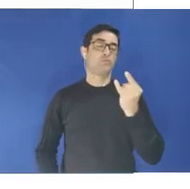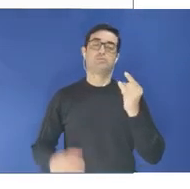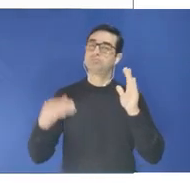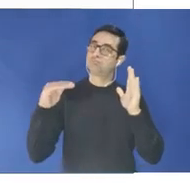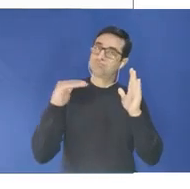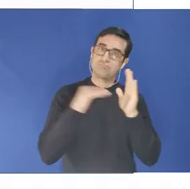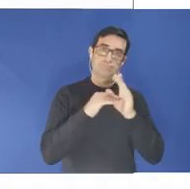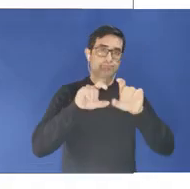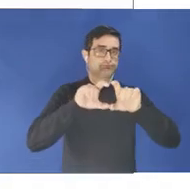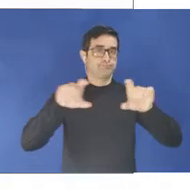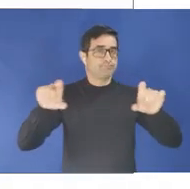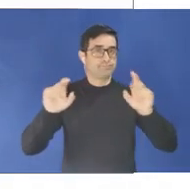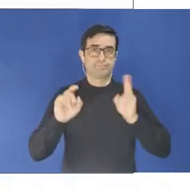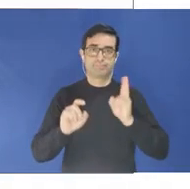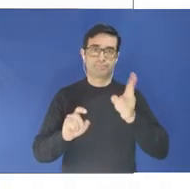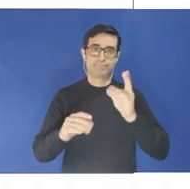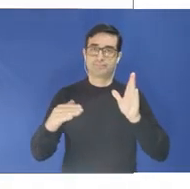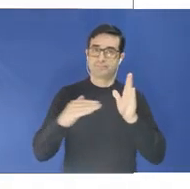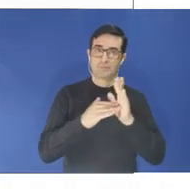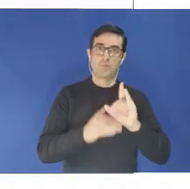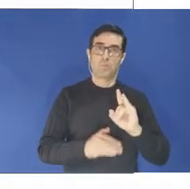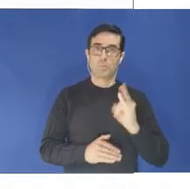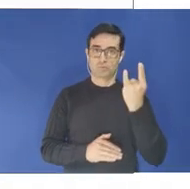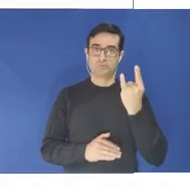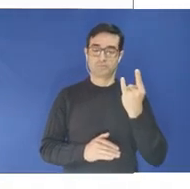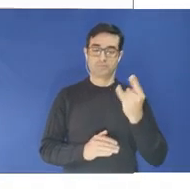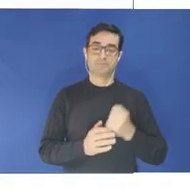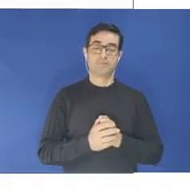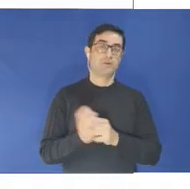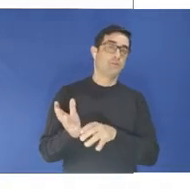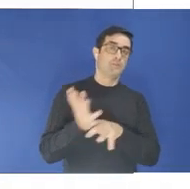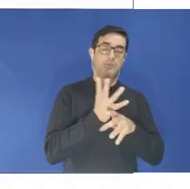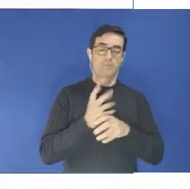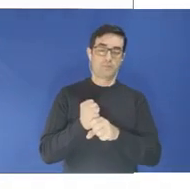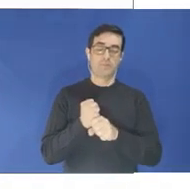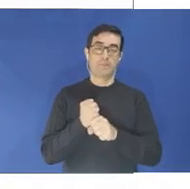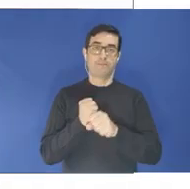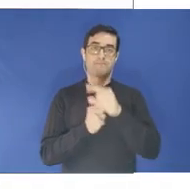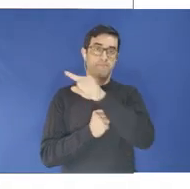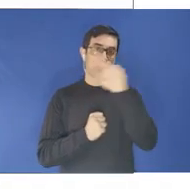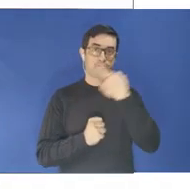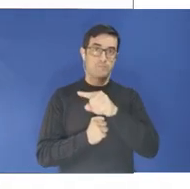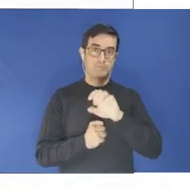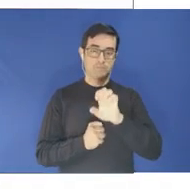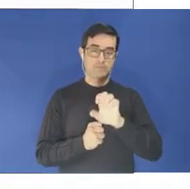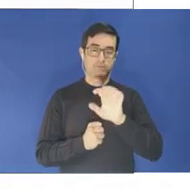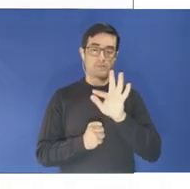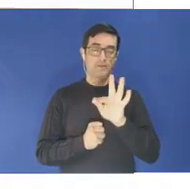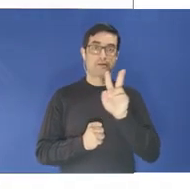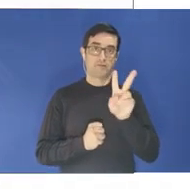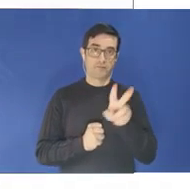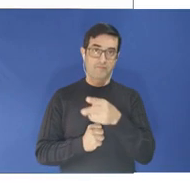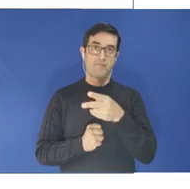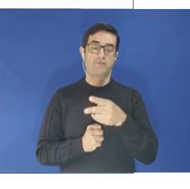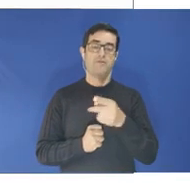é sempre o último elétron aqui. Então, para que eu calcule isso, a carga nuclear